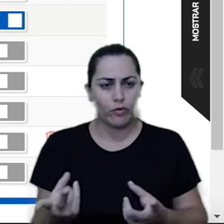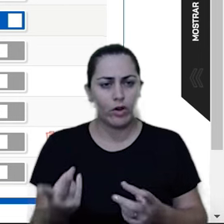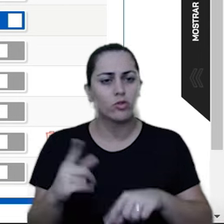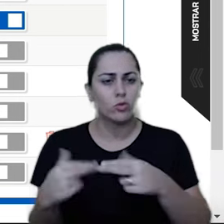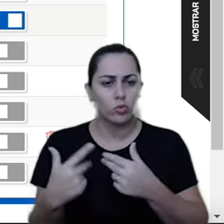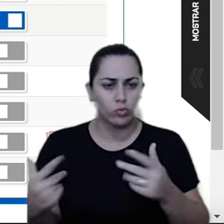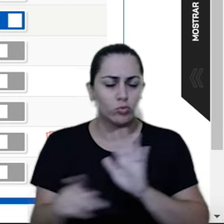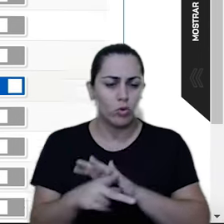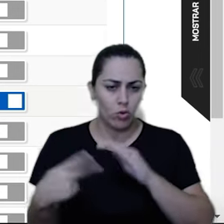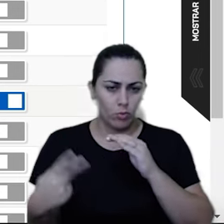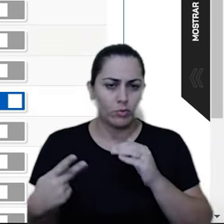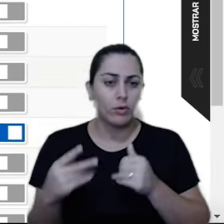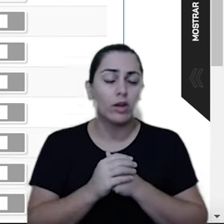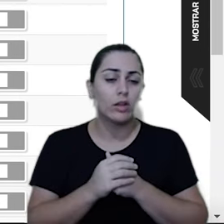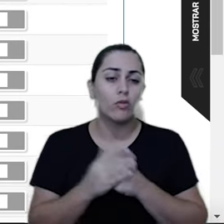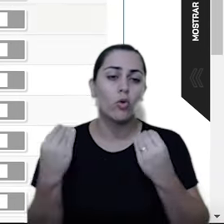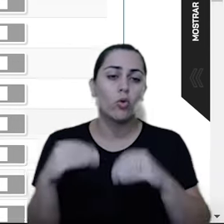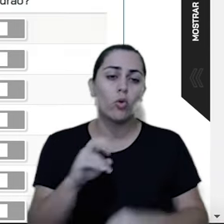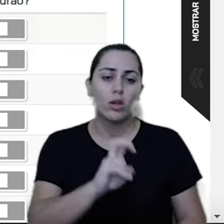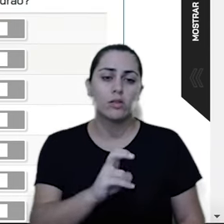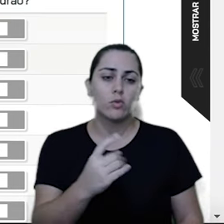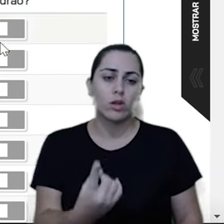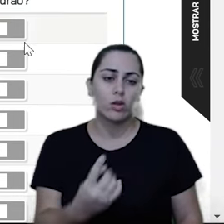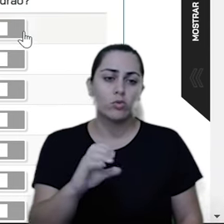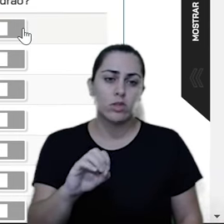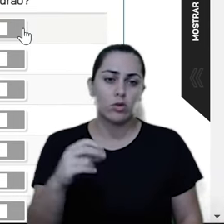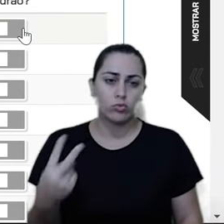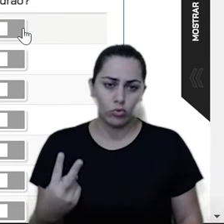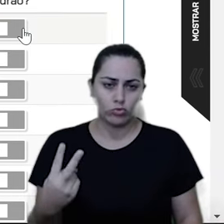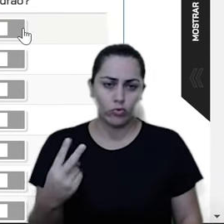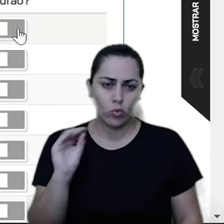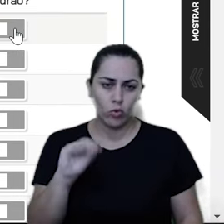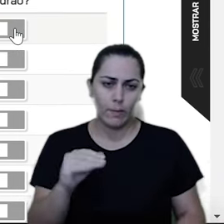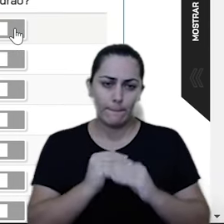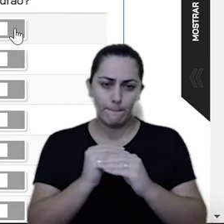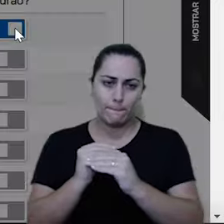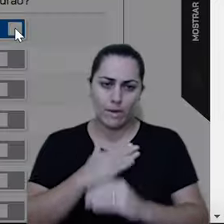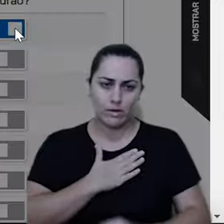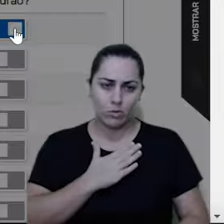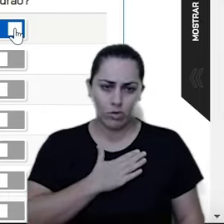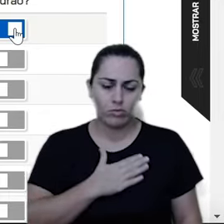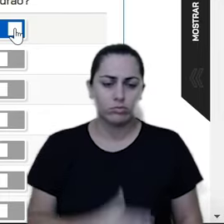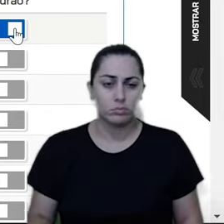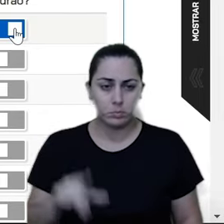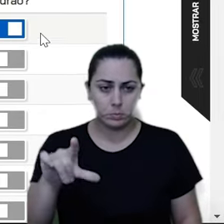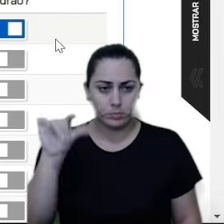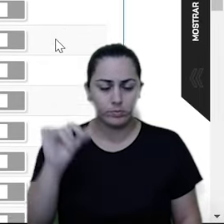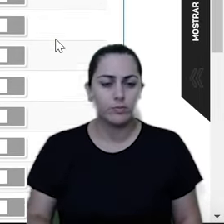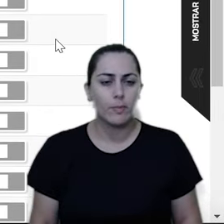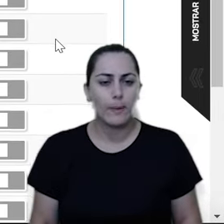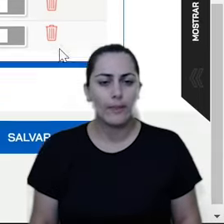produção do estabelecimento eu vou colocar a minha 5102 padrão eu venho aqui clico nela